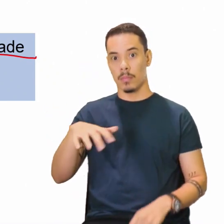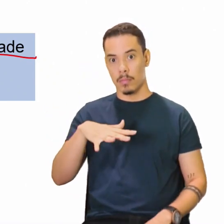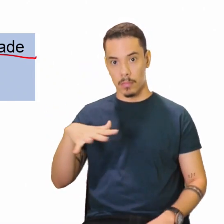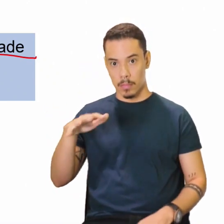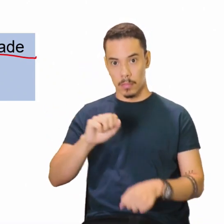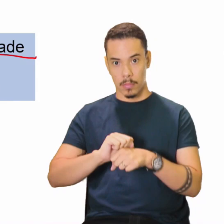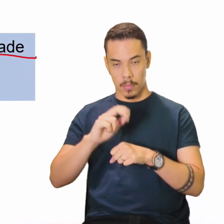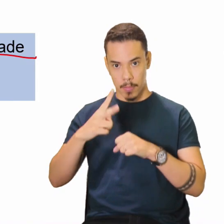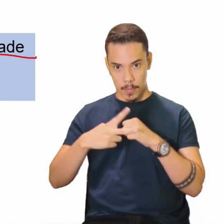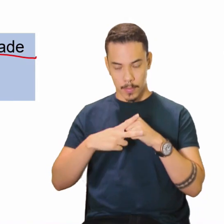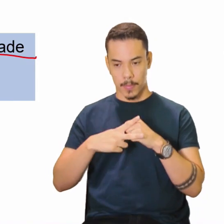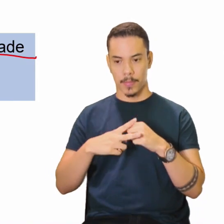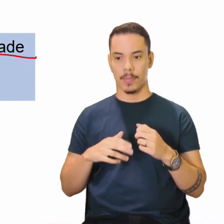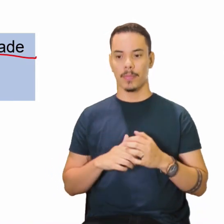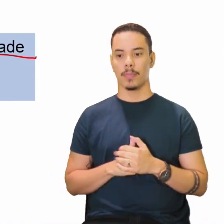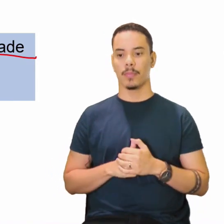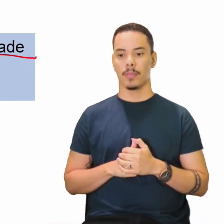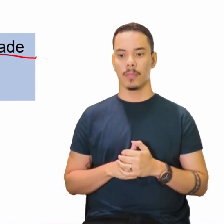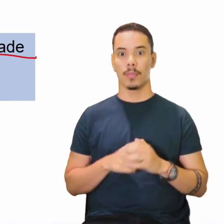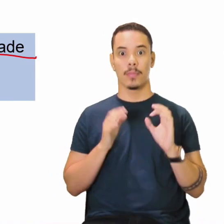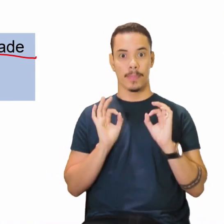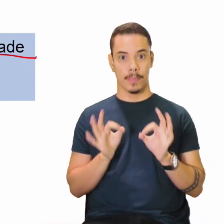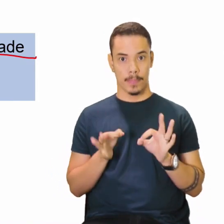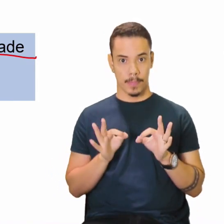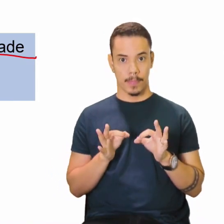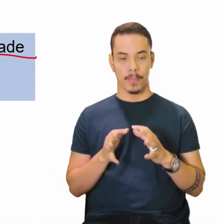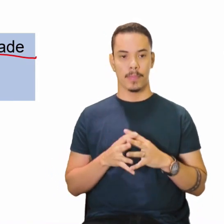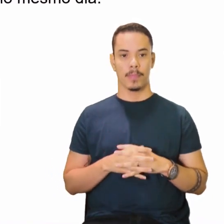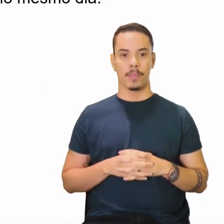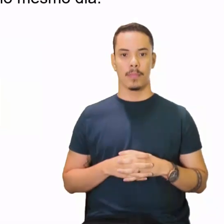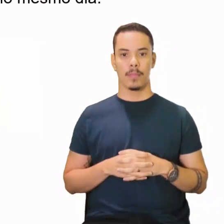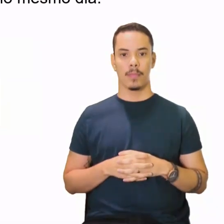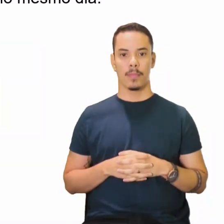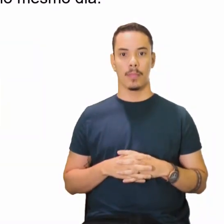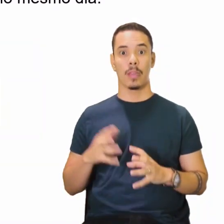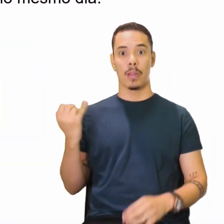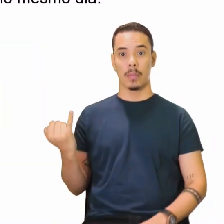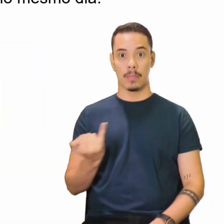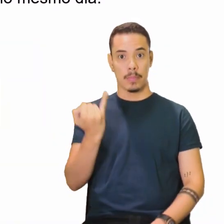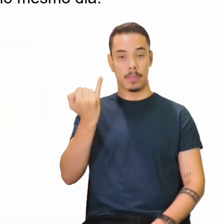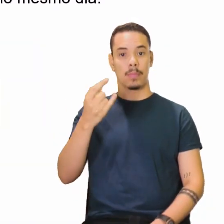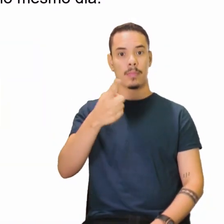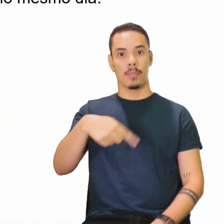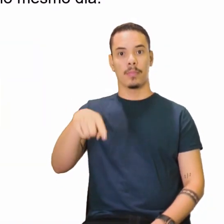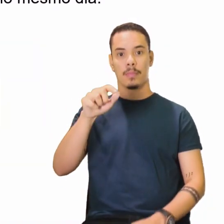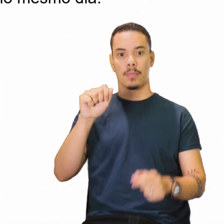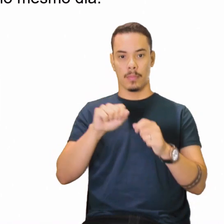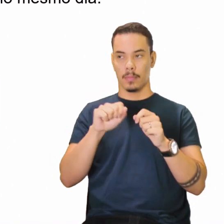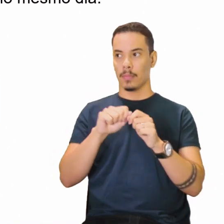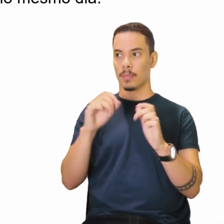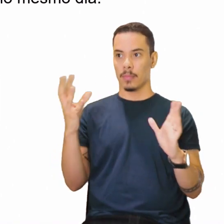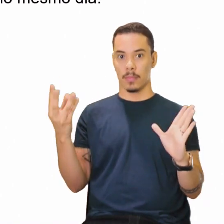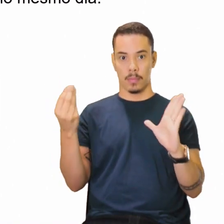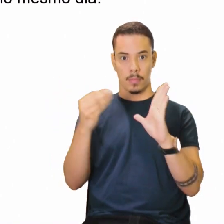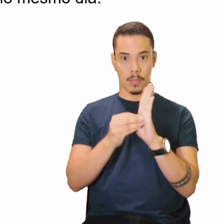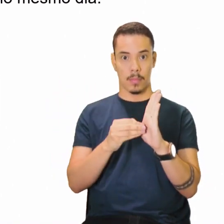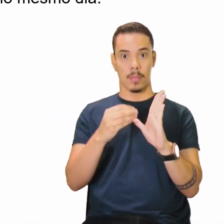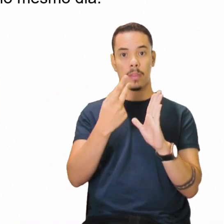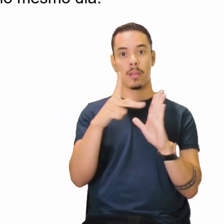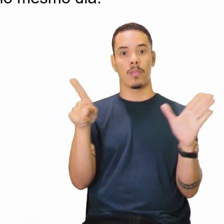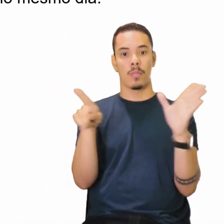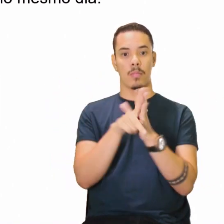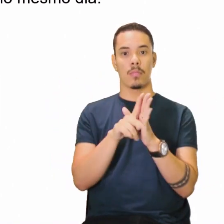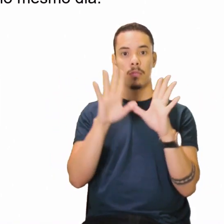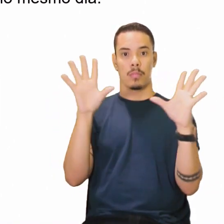advérbio. Por aqui. Beleza. É importante você fazer nota aí para você depois ter o seu